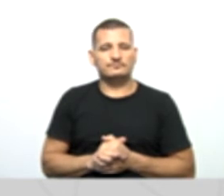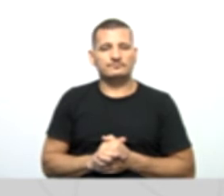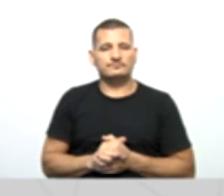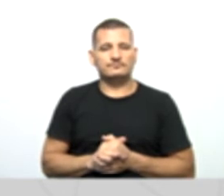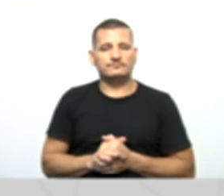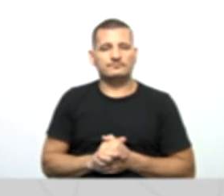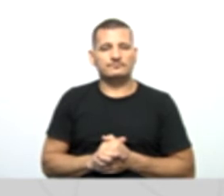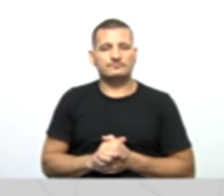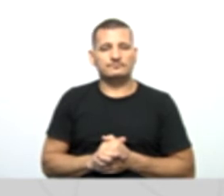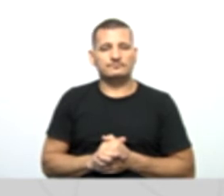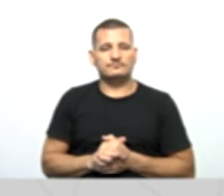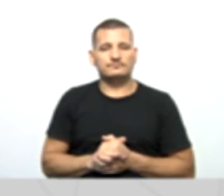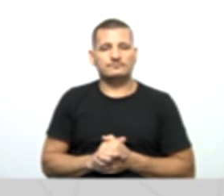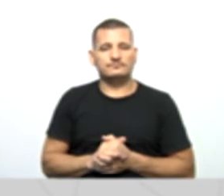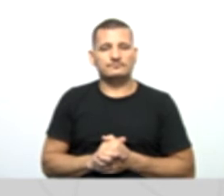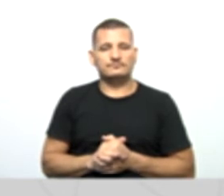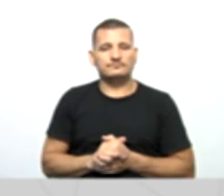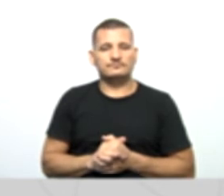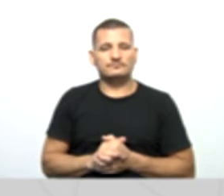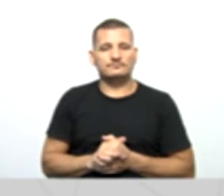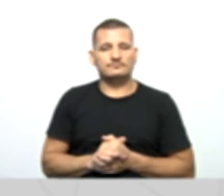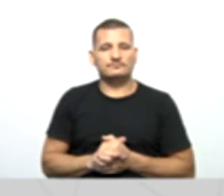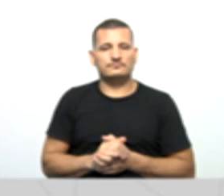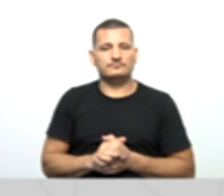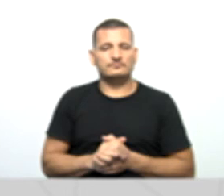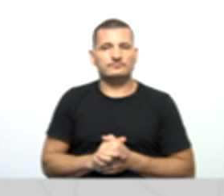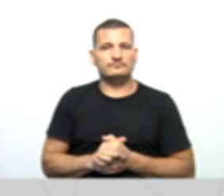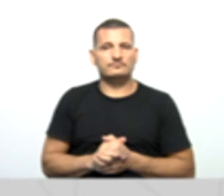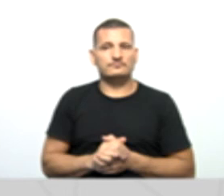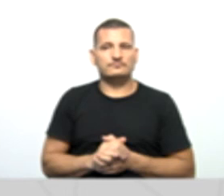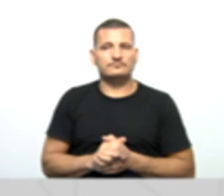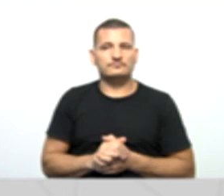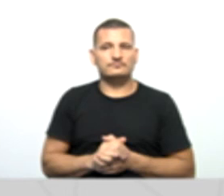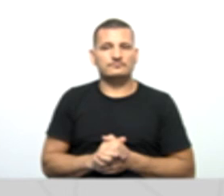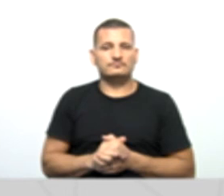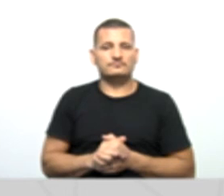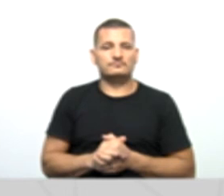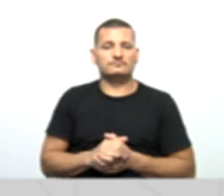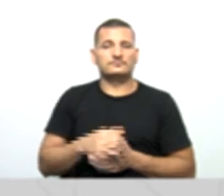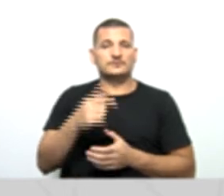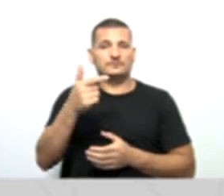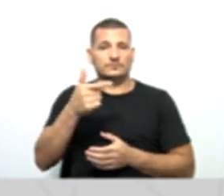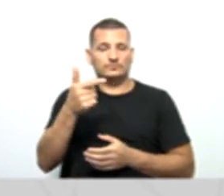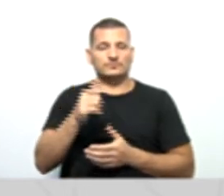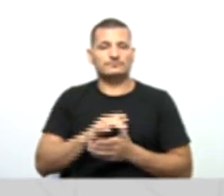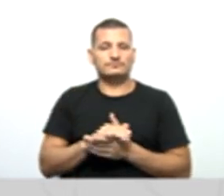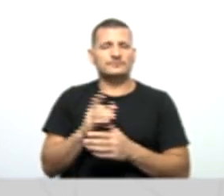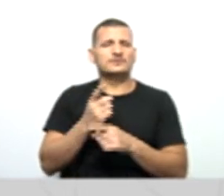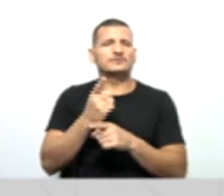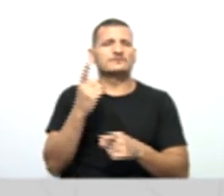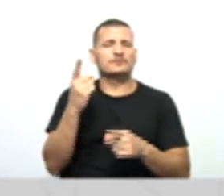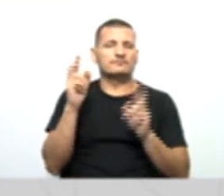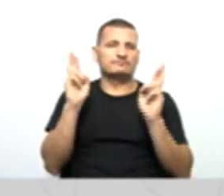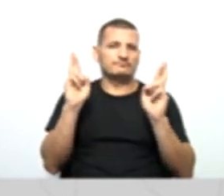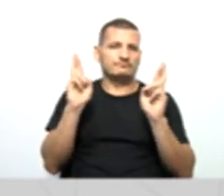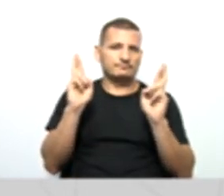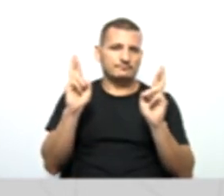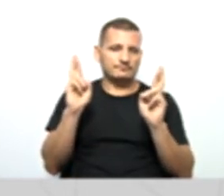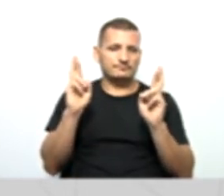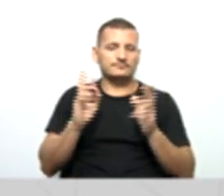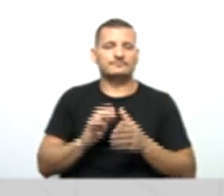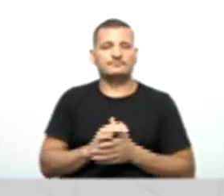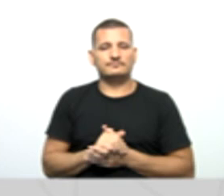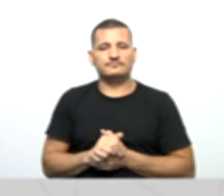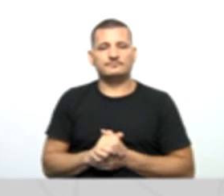daí, não se complicar com as tarefas que a gente vai executar. A segunda é identificar os responsáveis, ou